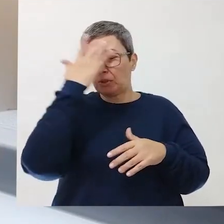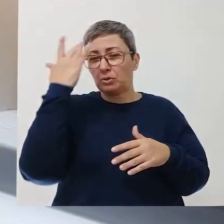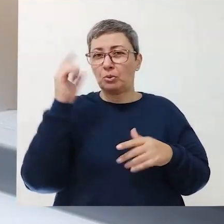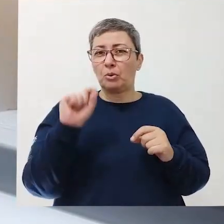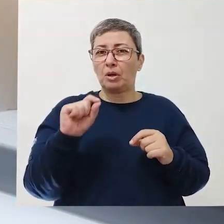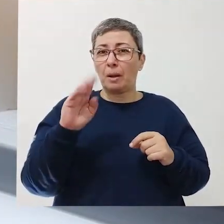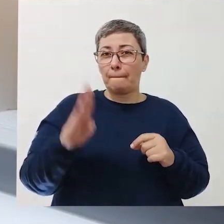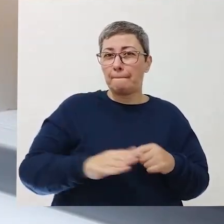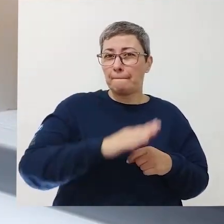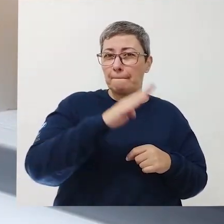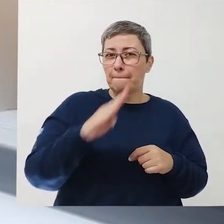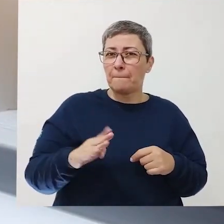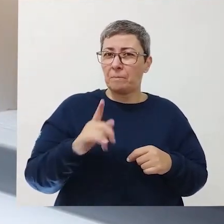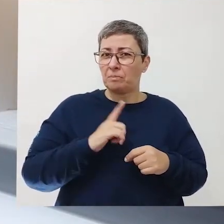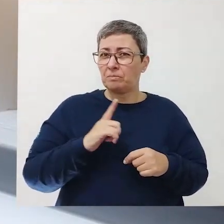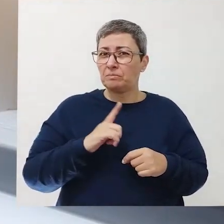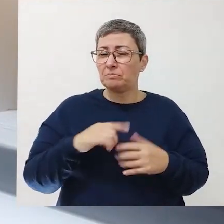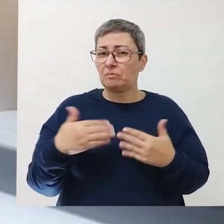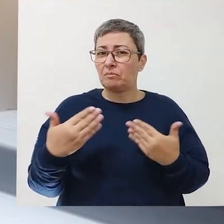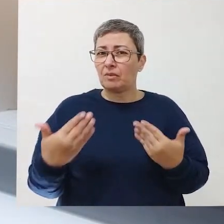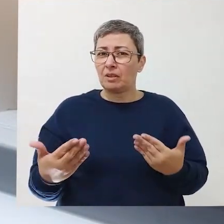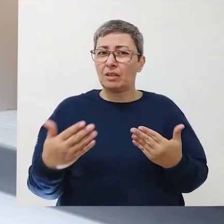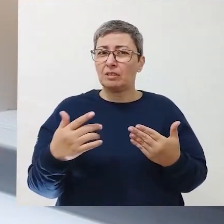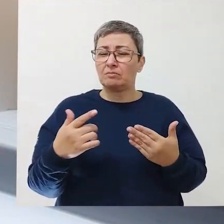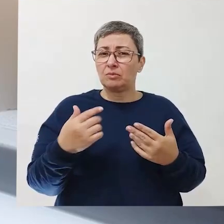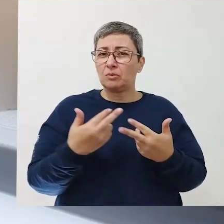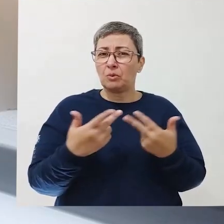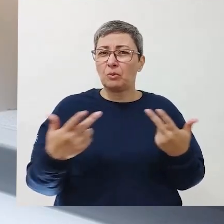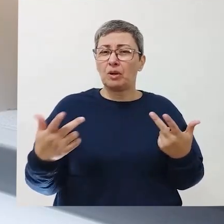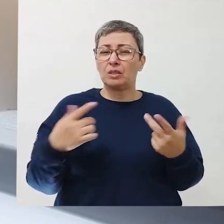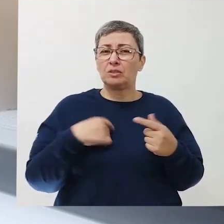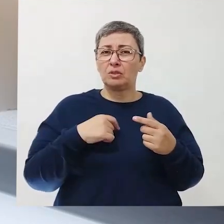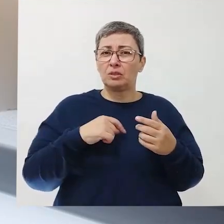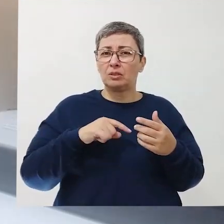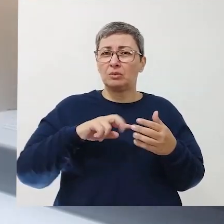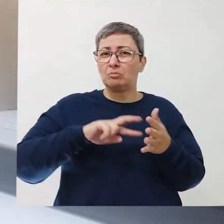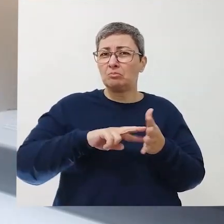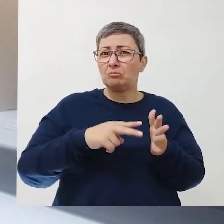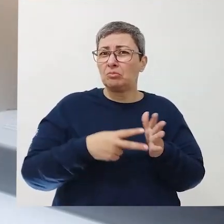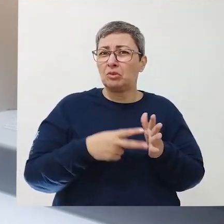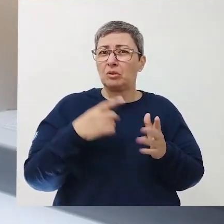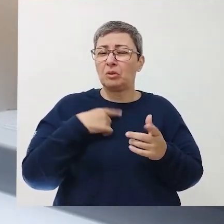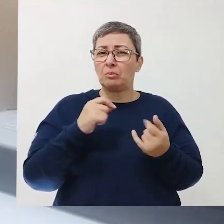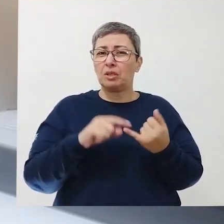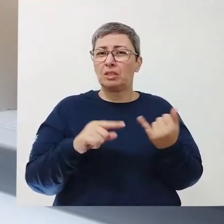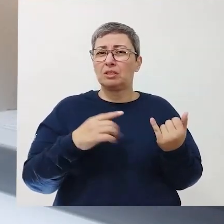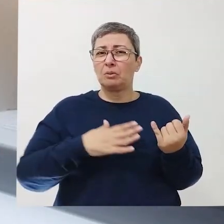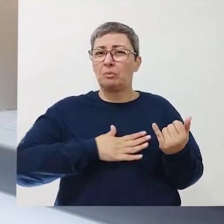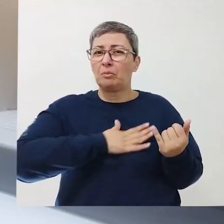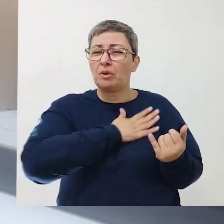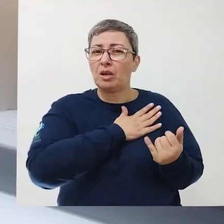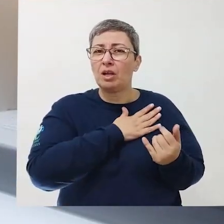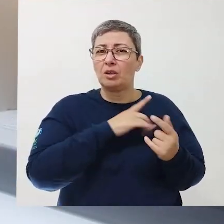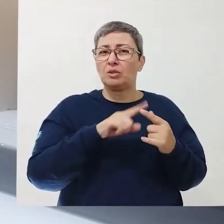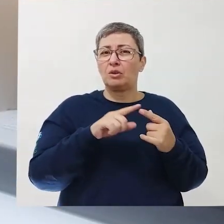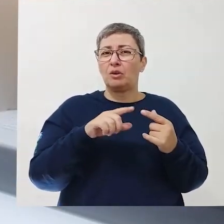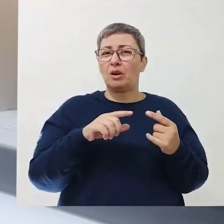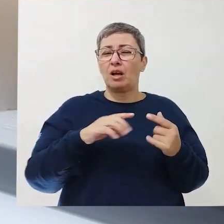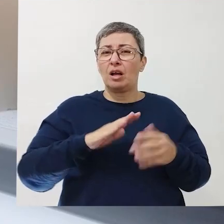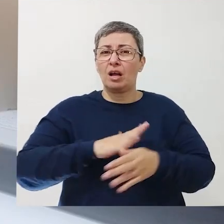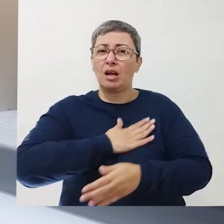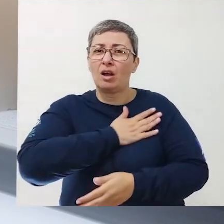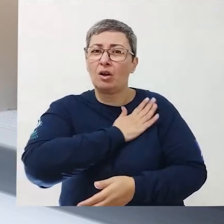Onde a população vira juiz E por suas próprias ações Decretam a justiça Condenando um ato